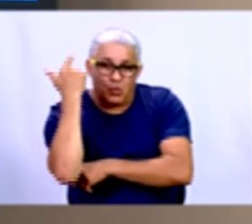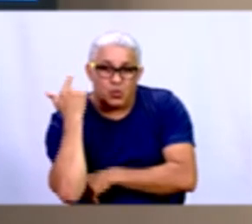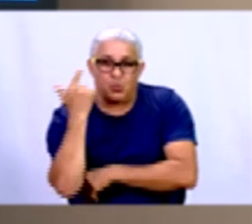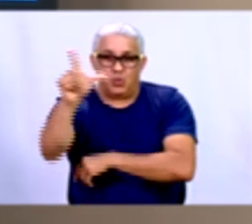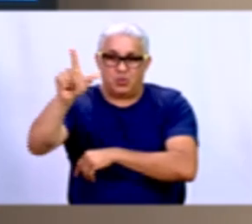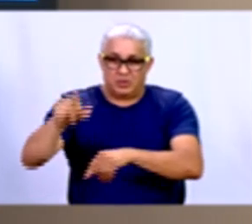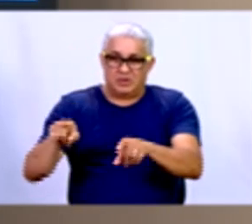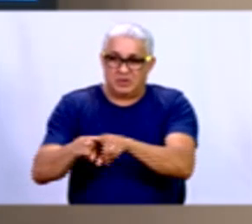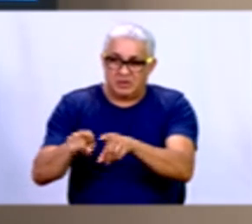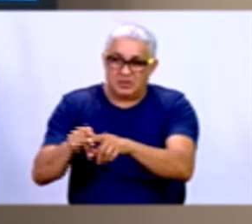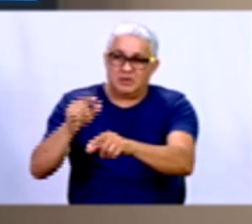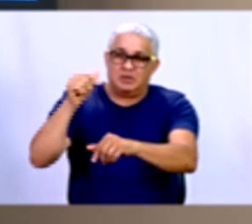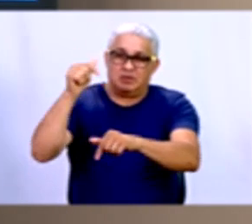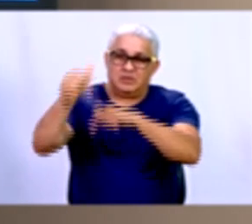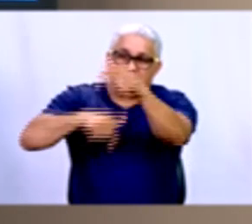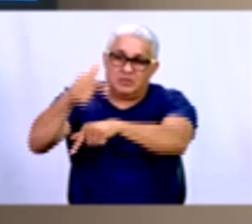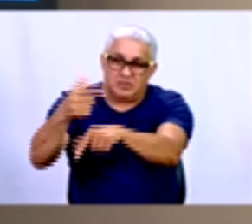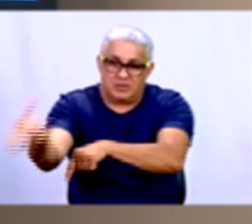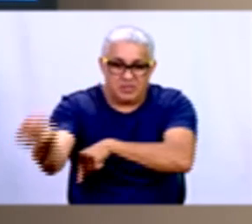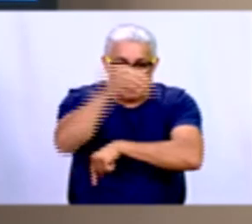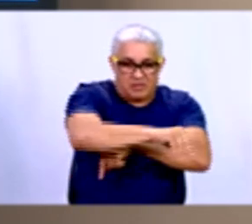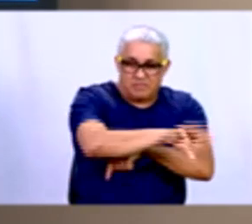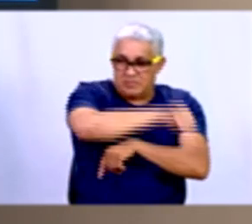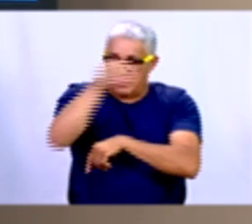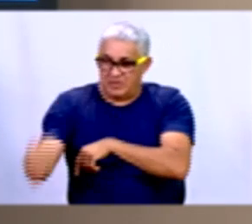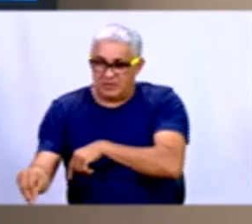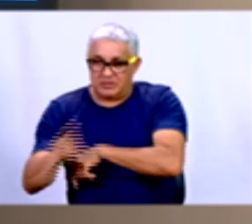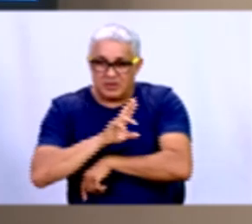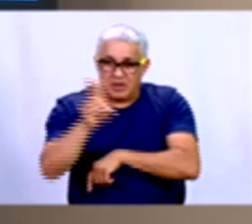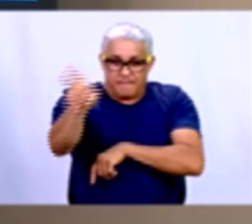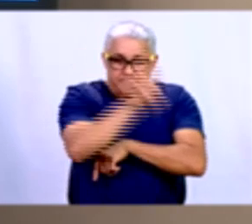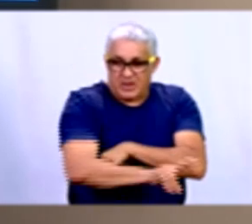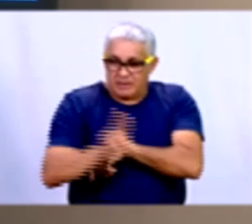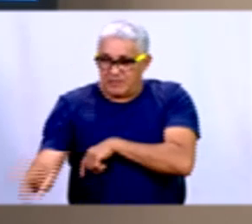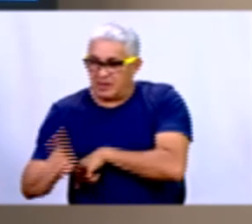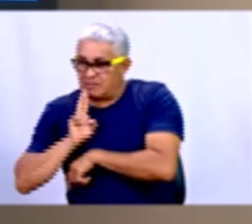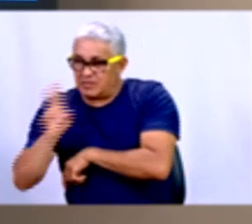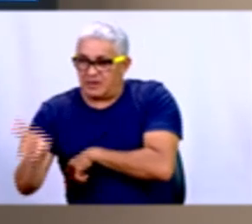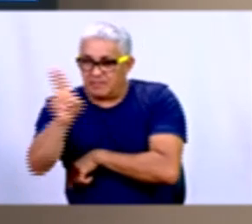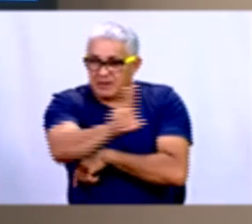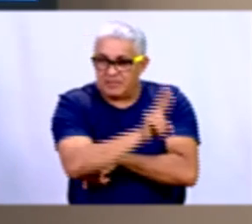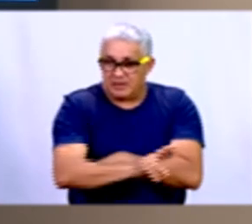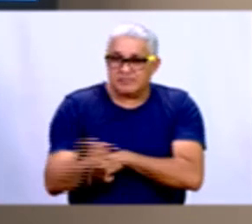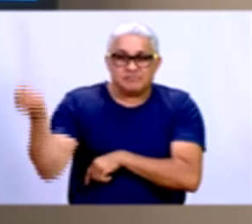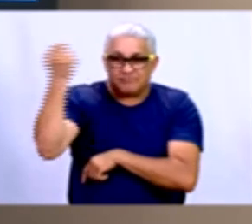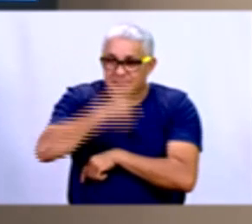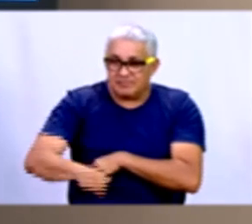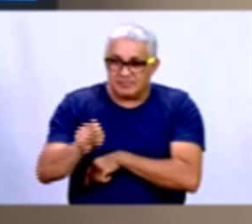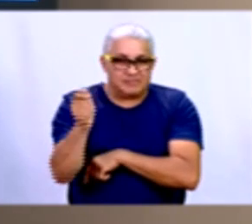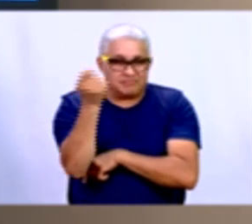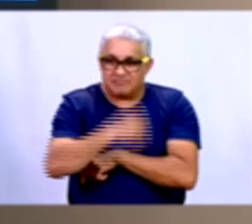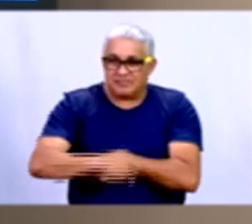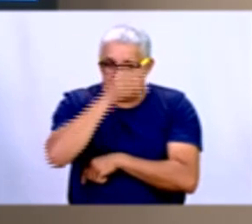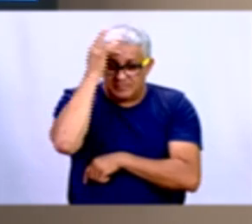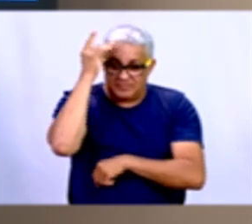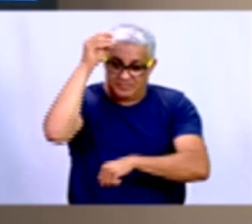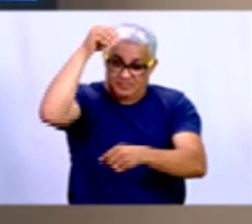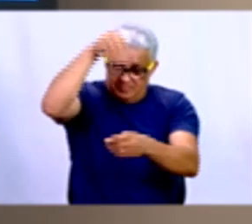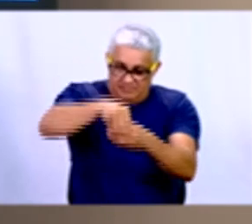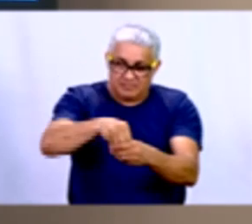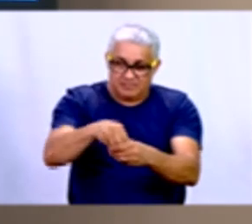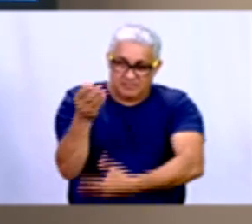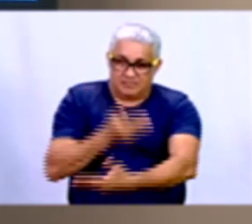redes processam esses dados e devolvem os resultados. Nesse caso, não há necessidade da interação de um ser humano nisso daí,